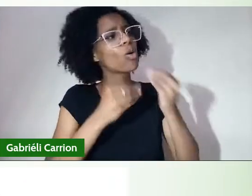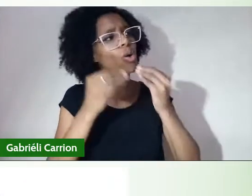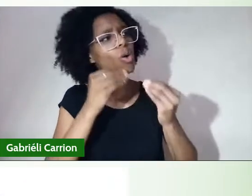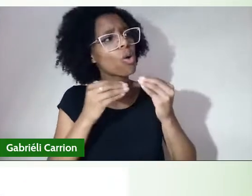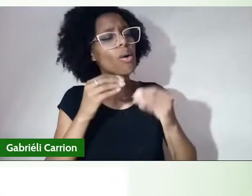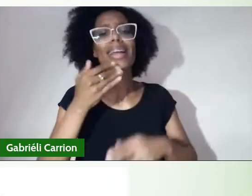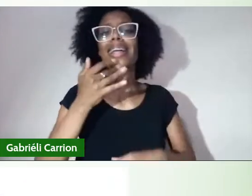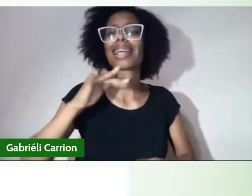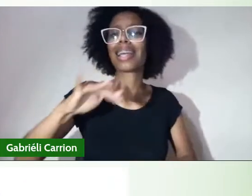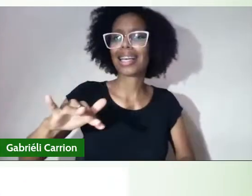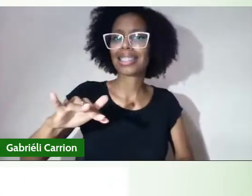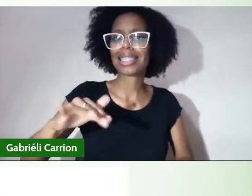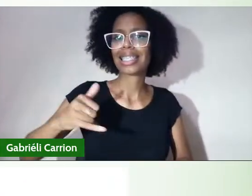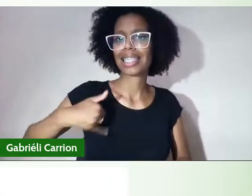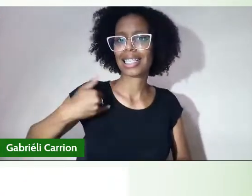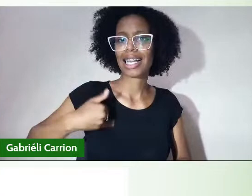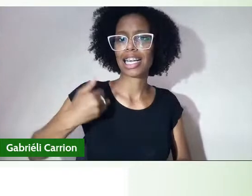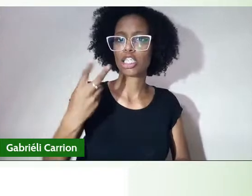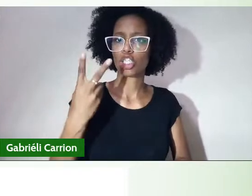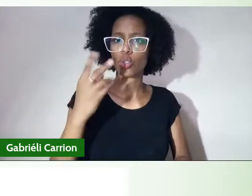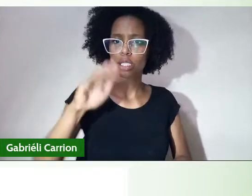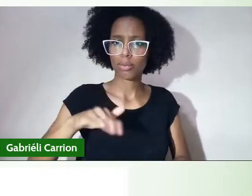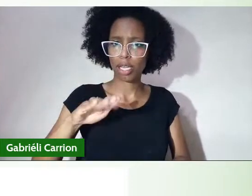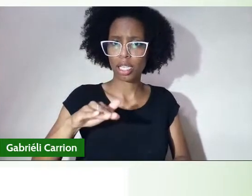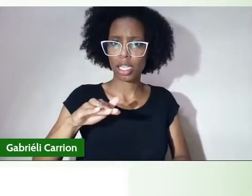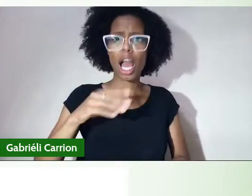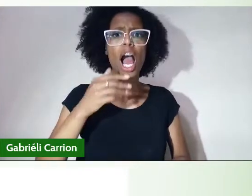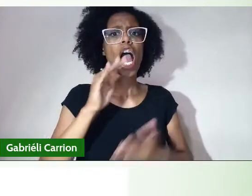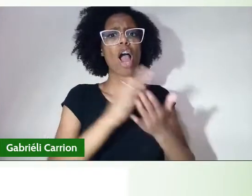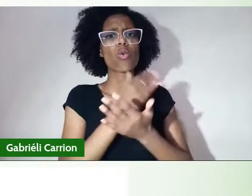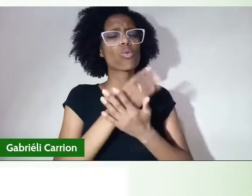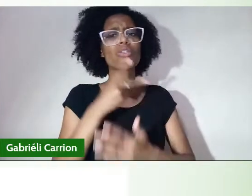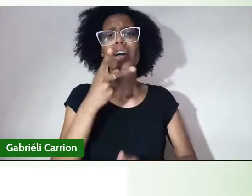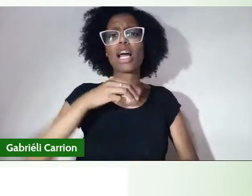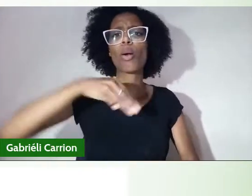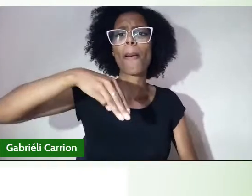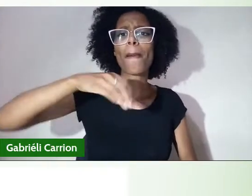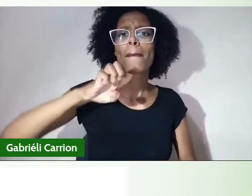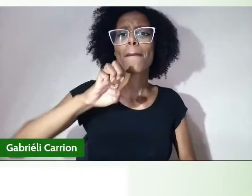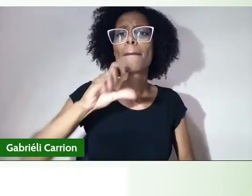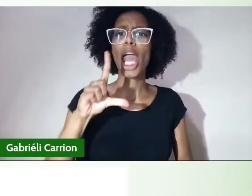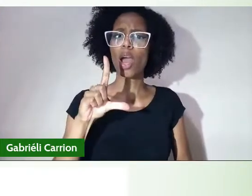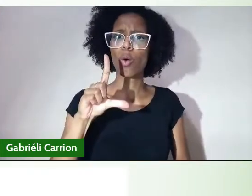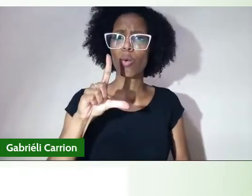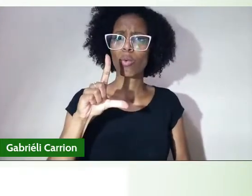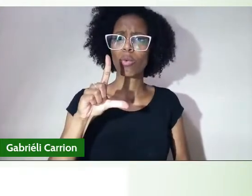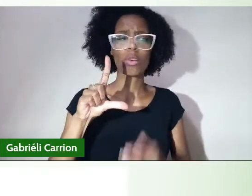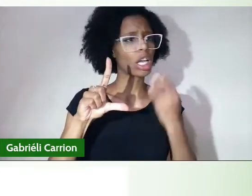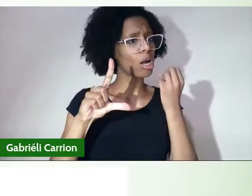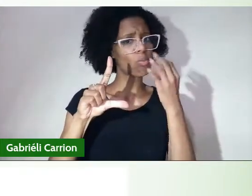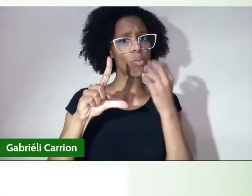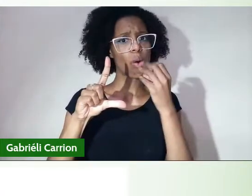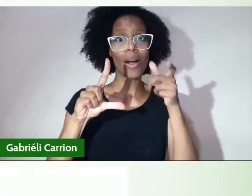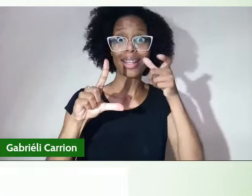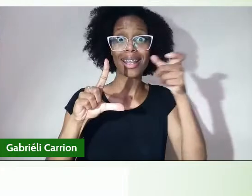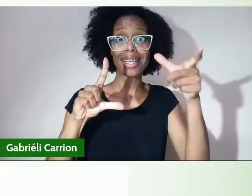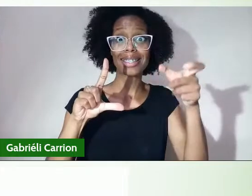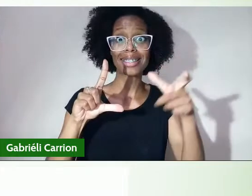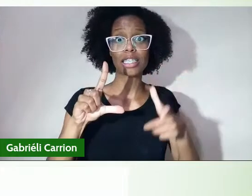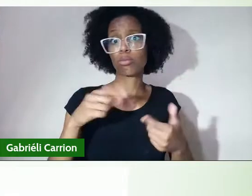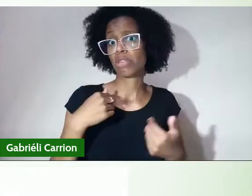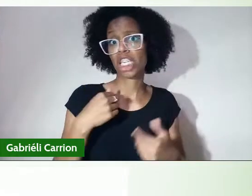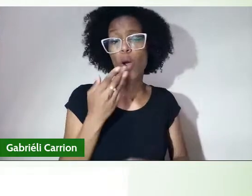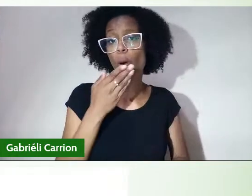crianças de menos de 1 ano de idade? Tinha lá o mel e muitas pessoas entendiam que dar o mel era uma coisa interessante porque você não estava dando açúcar